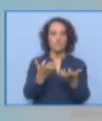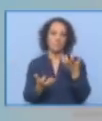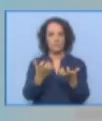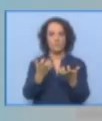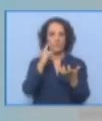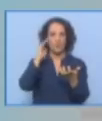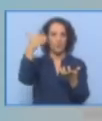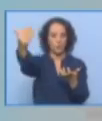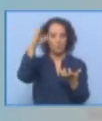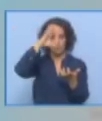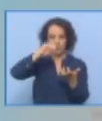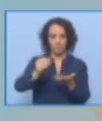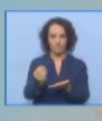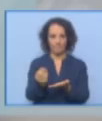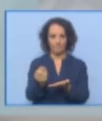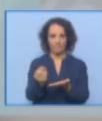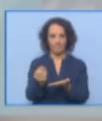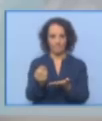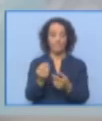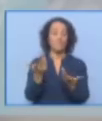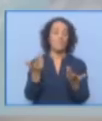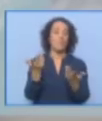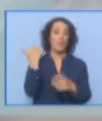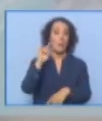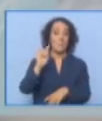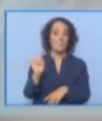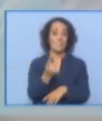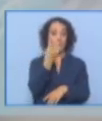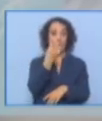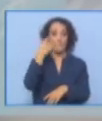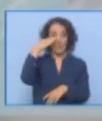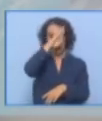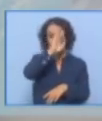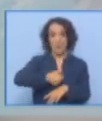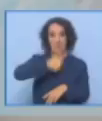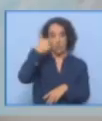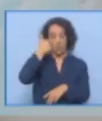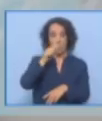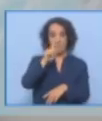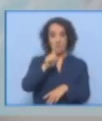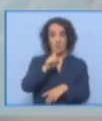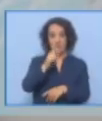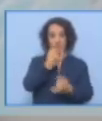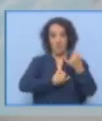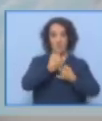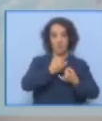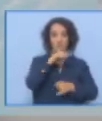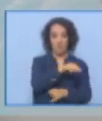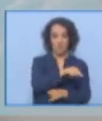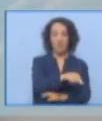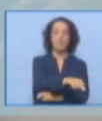seu resultado. Uma das chaves de análise da vitória à primeira volta de Bolsonaro, e praticamente conseguiu até vencer na primeira